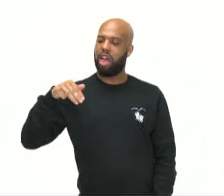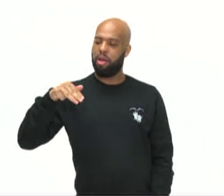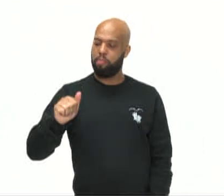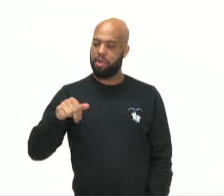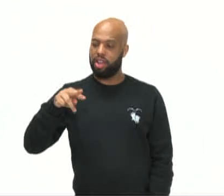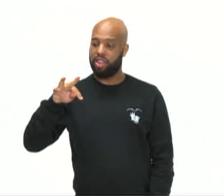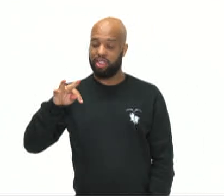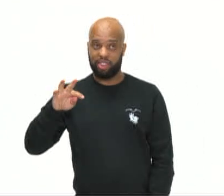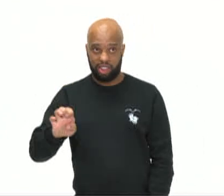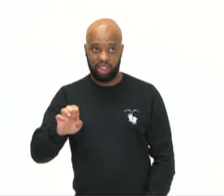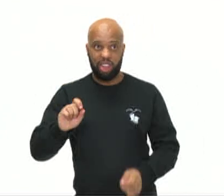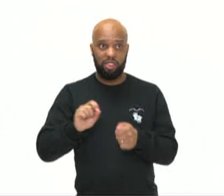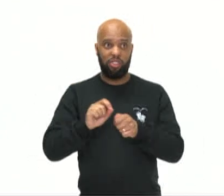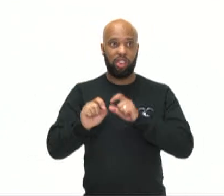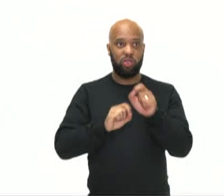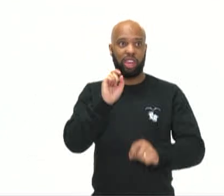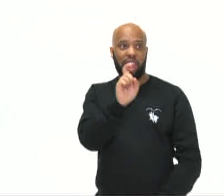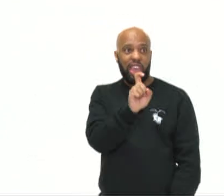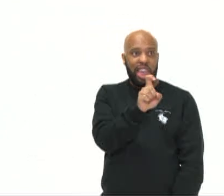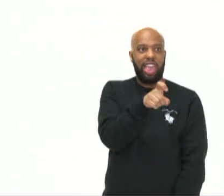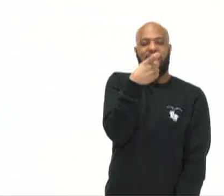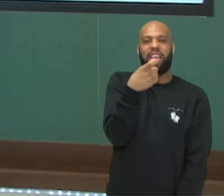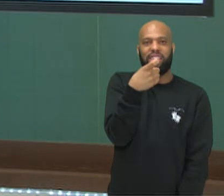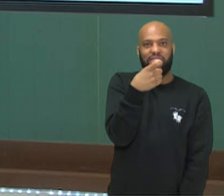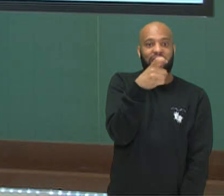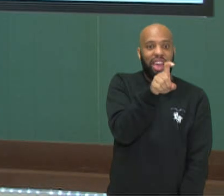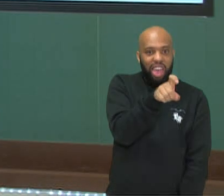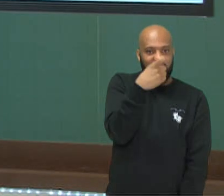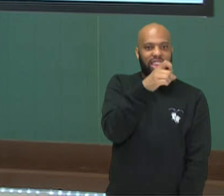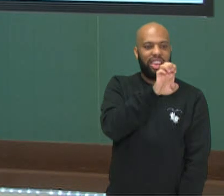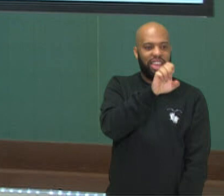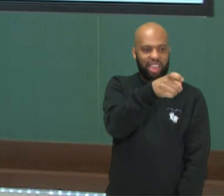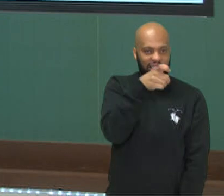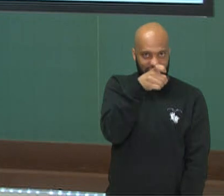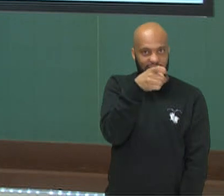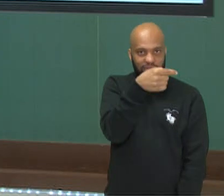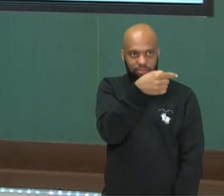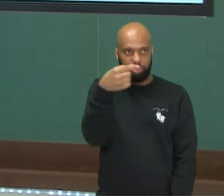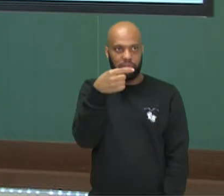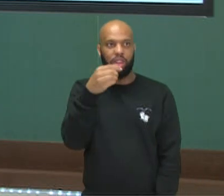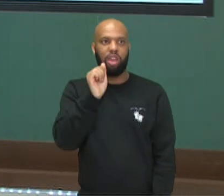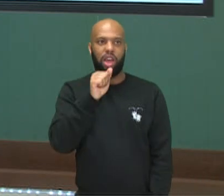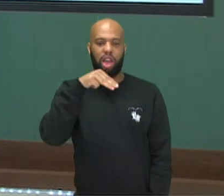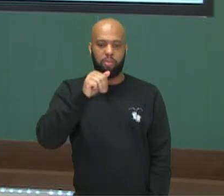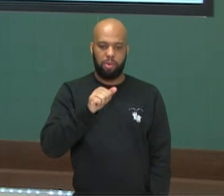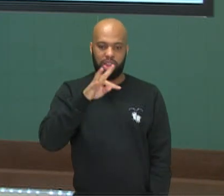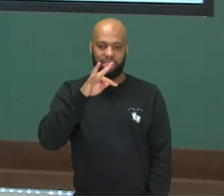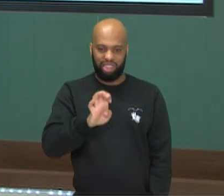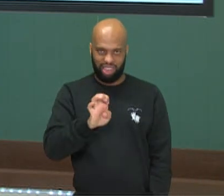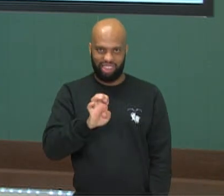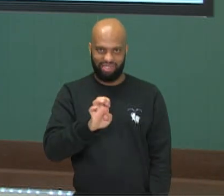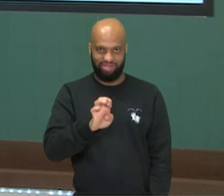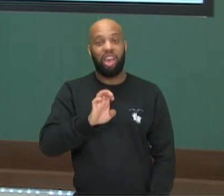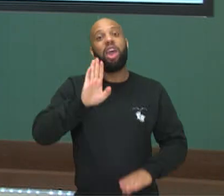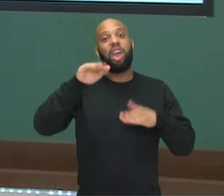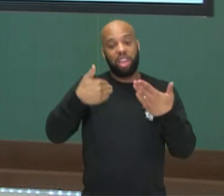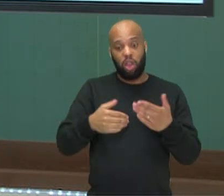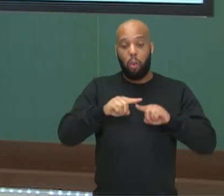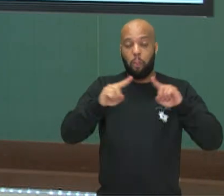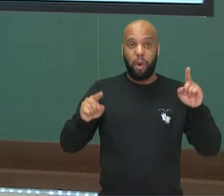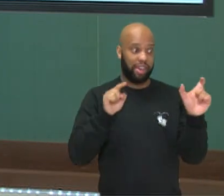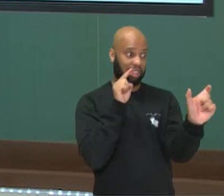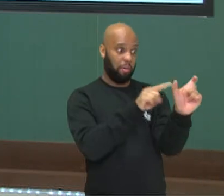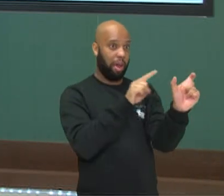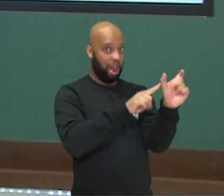eu formo a palavra examante. Eu coloco ali um termo antes, que se chama prefixo, que vem antes da palavra, da